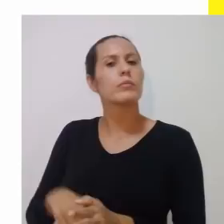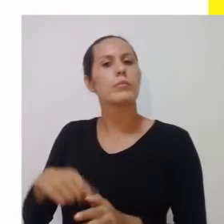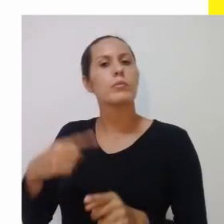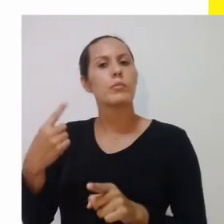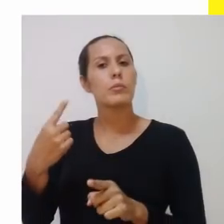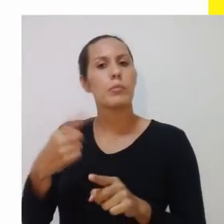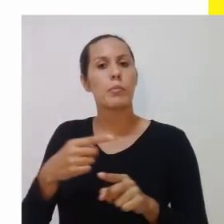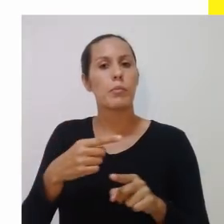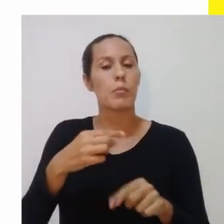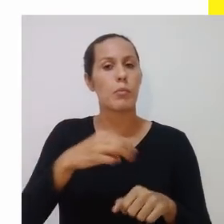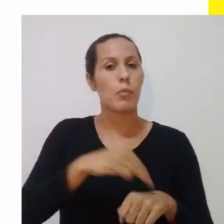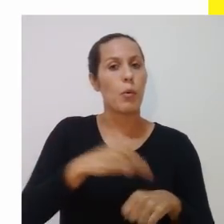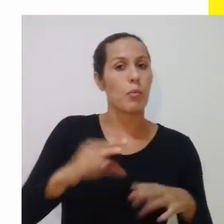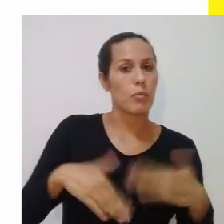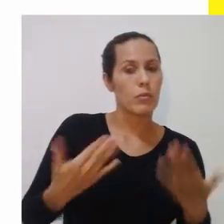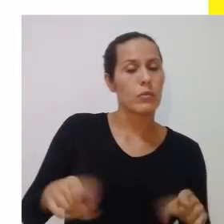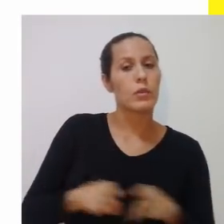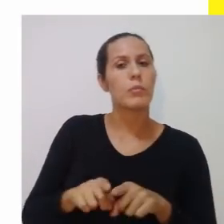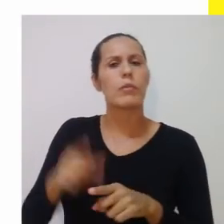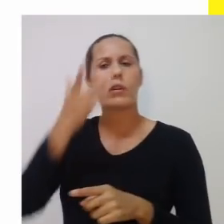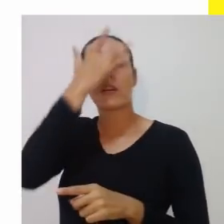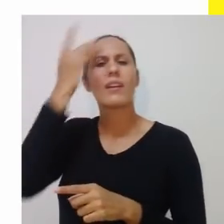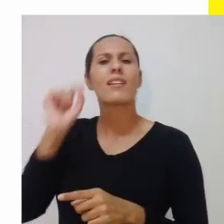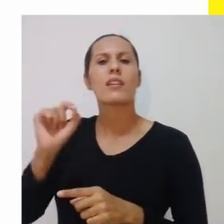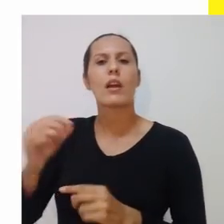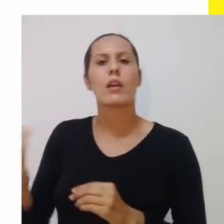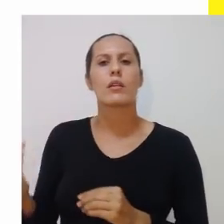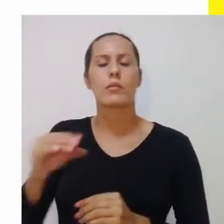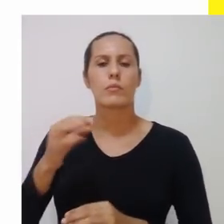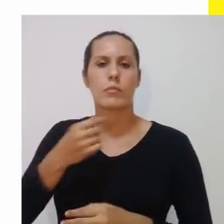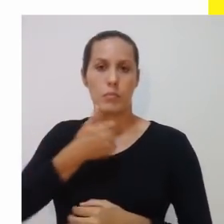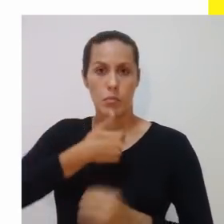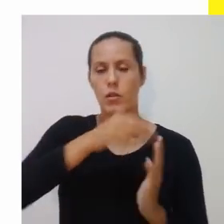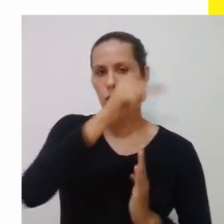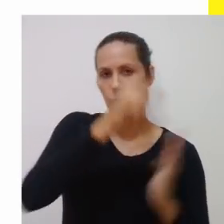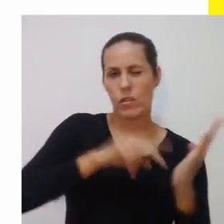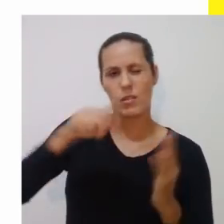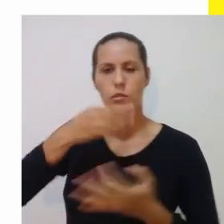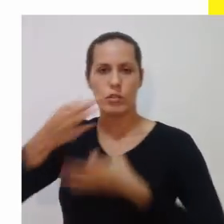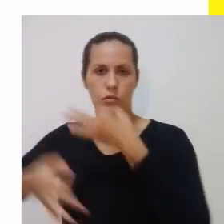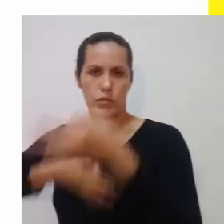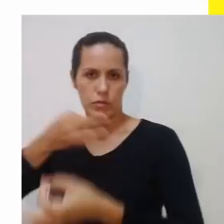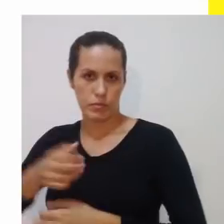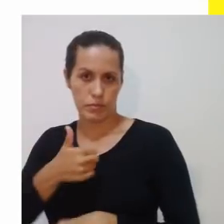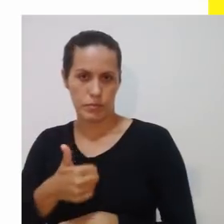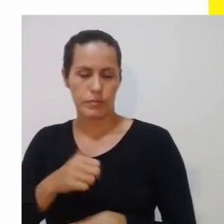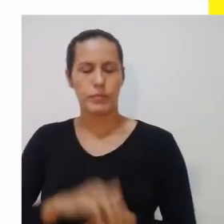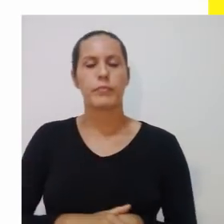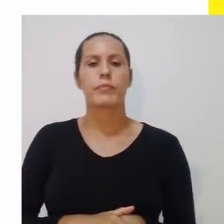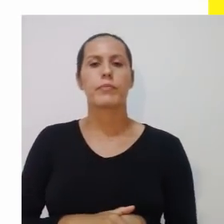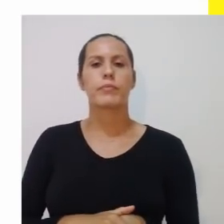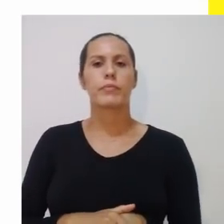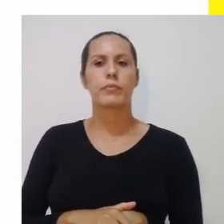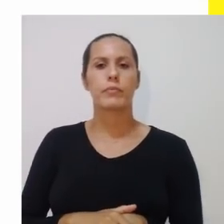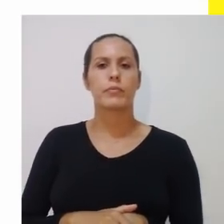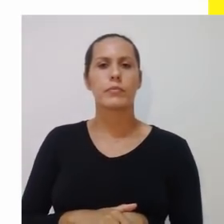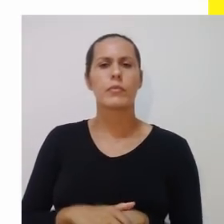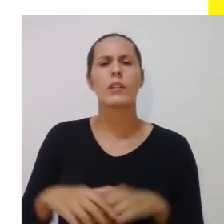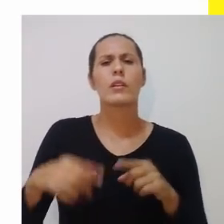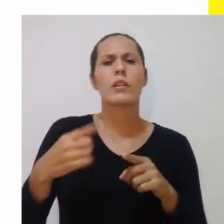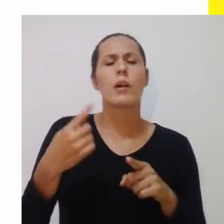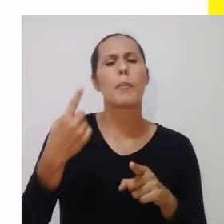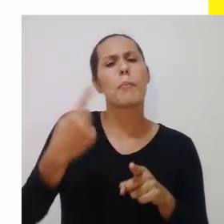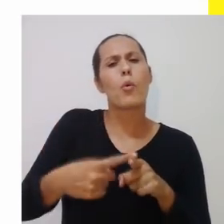e para quem ela foi aplicada. Mas vamos primeiro ao quesito, depois eu faço comentários adicionais. Por